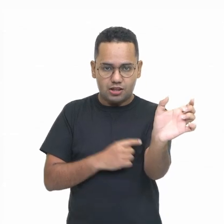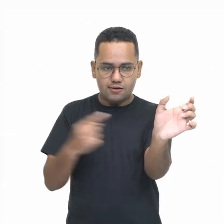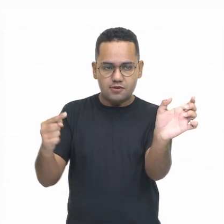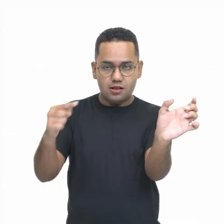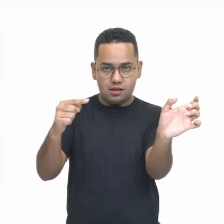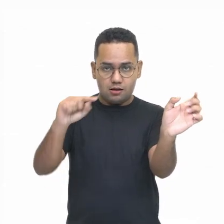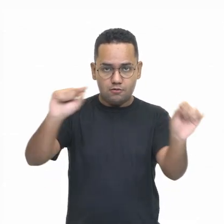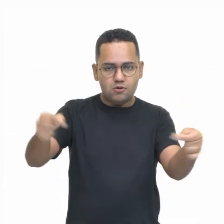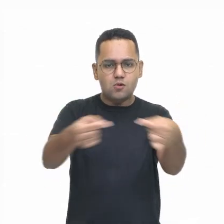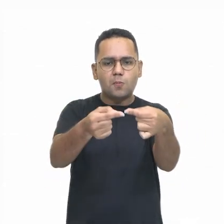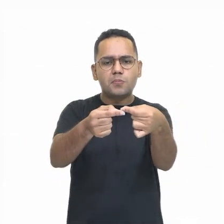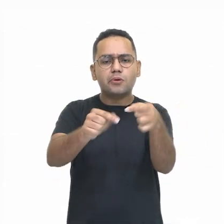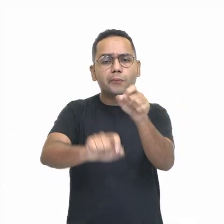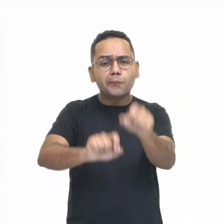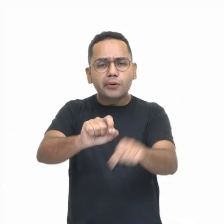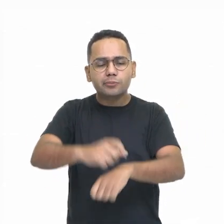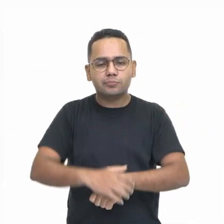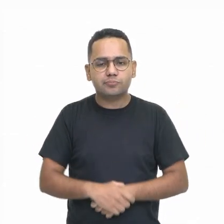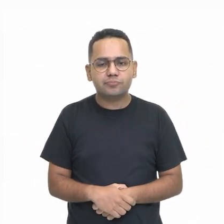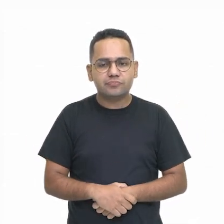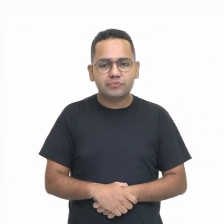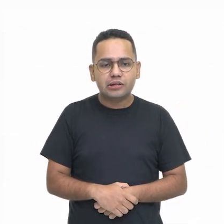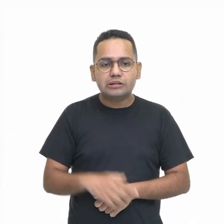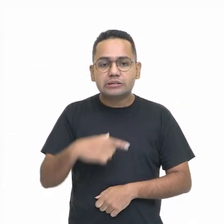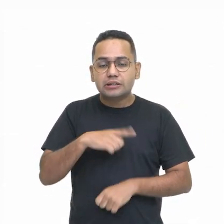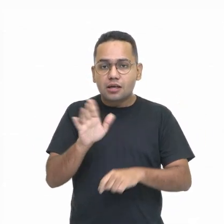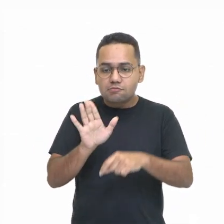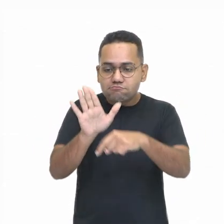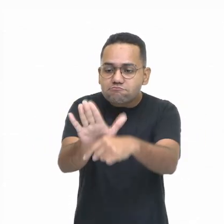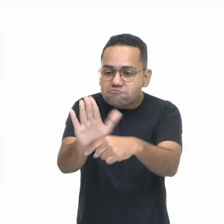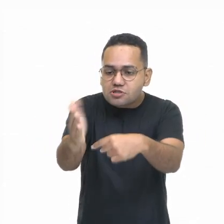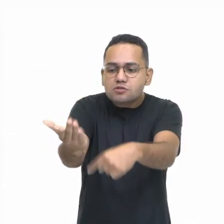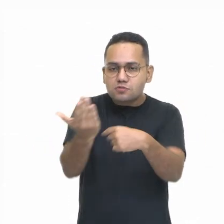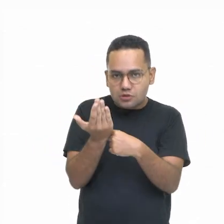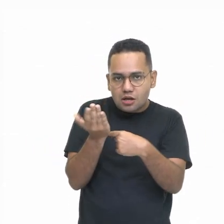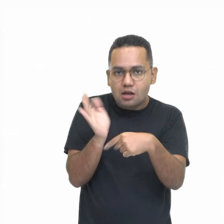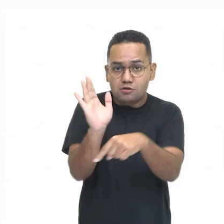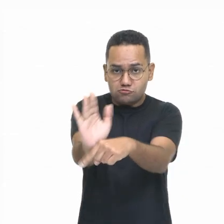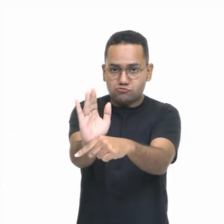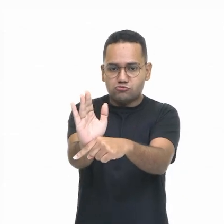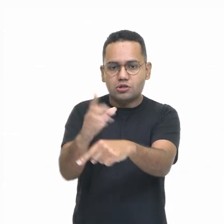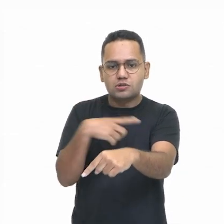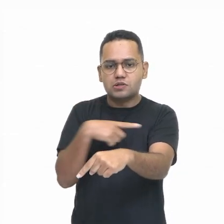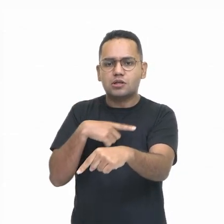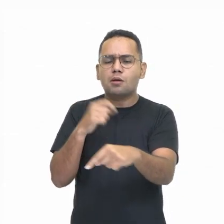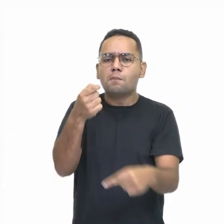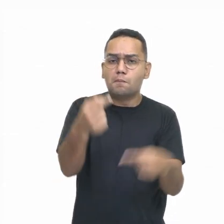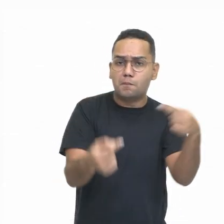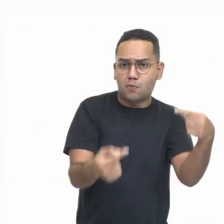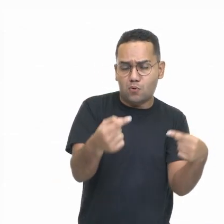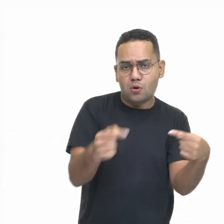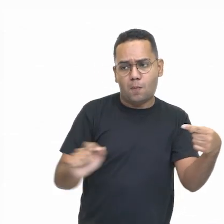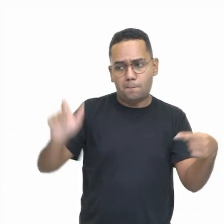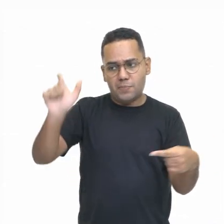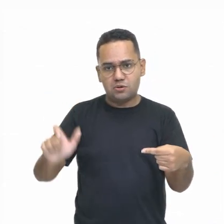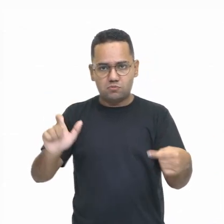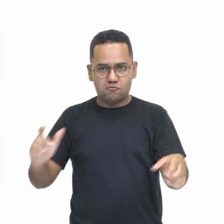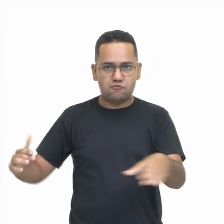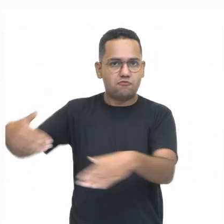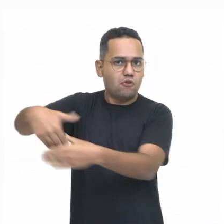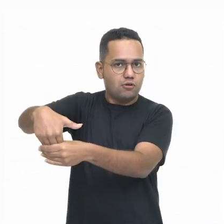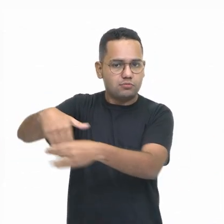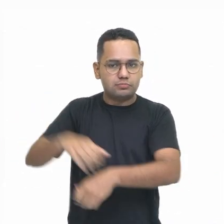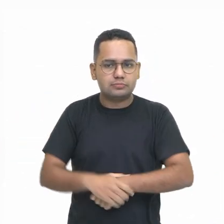prática política marcada pela troca de favores entre políticos e eleitores. É um